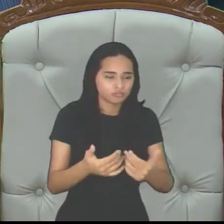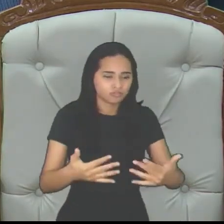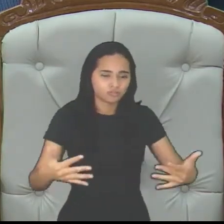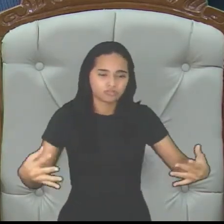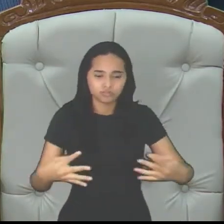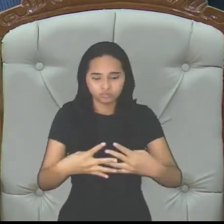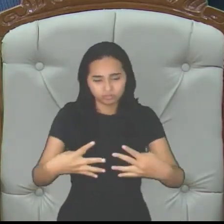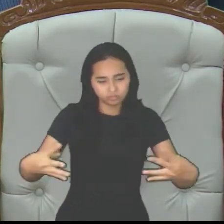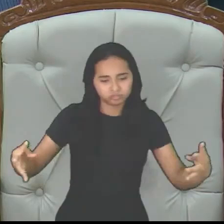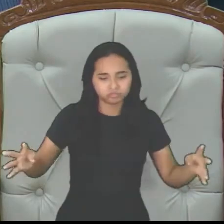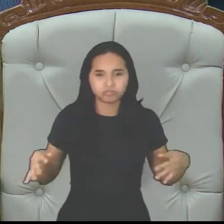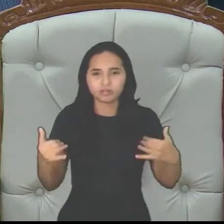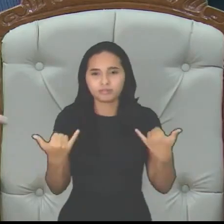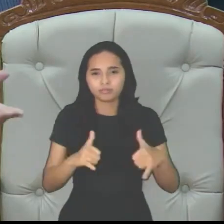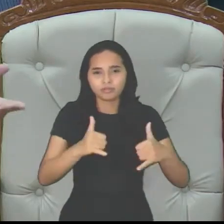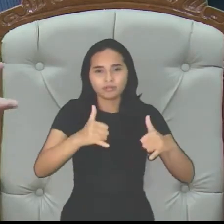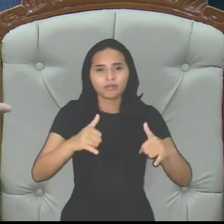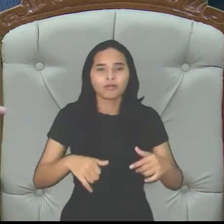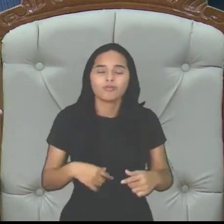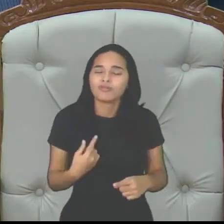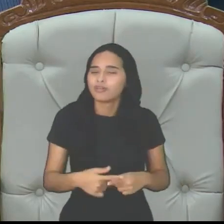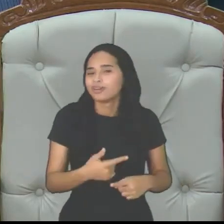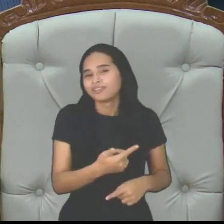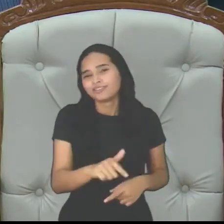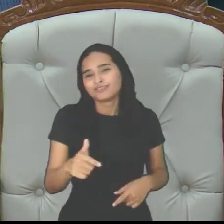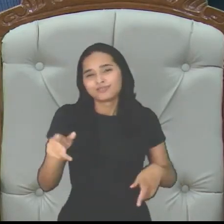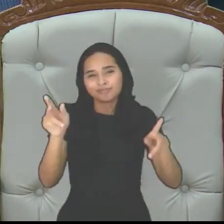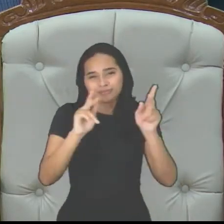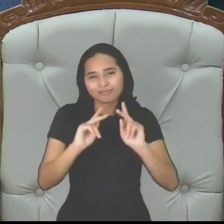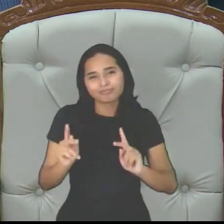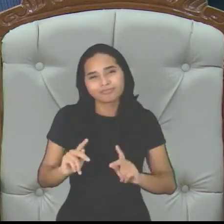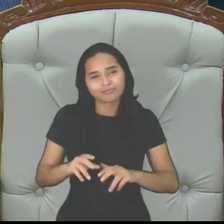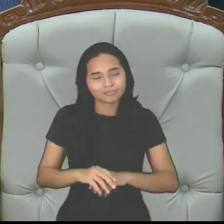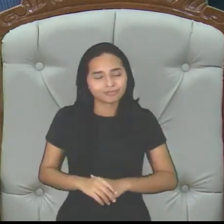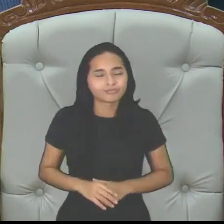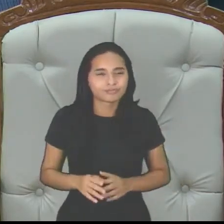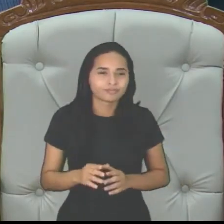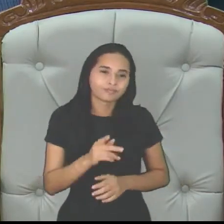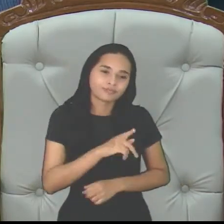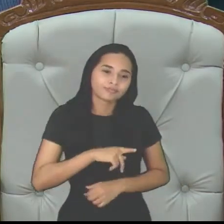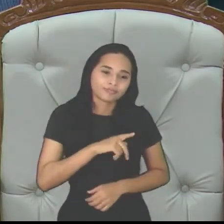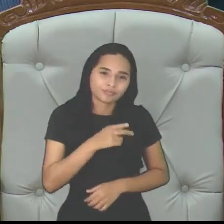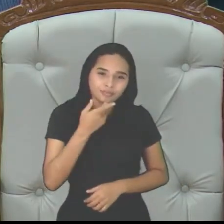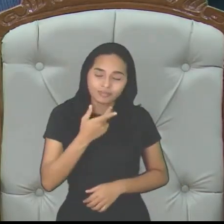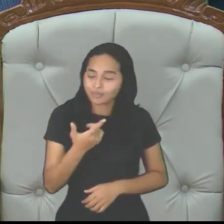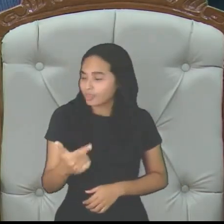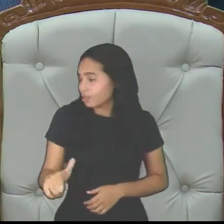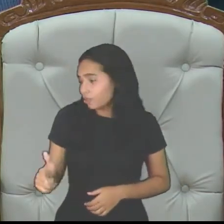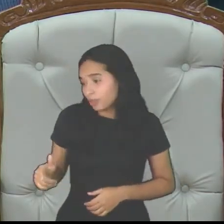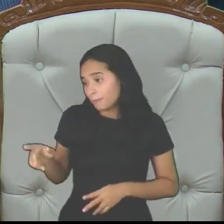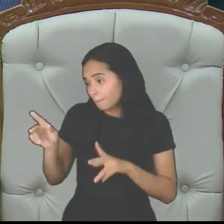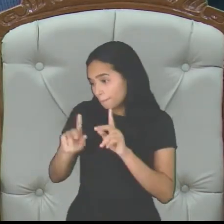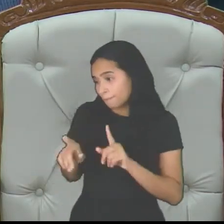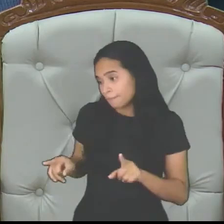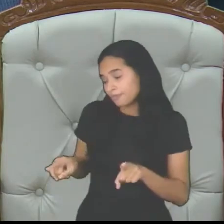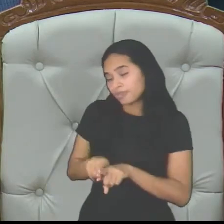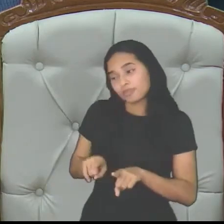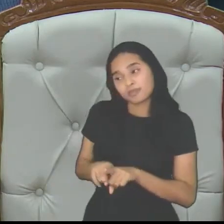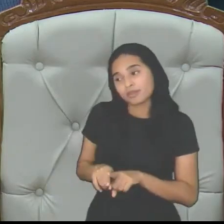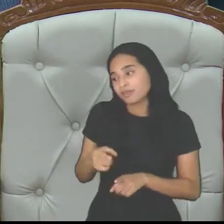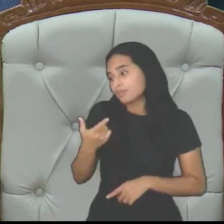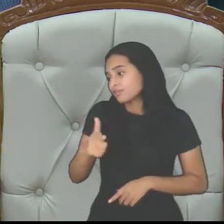tanta coisa. Por quê? Porque não tem paz. E Paulo disse, não tem não só paz, mas não